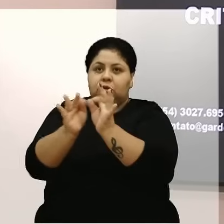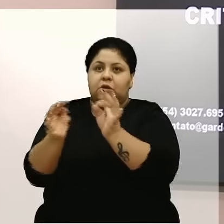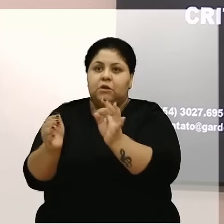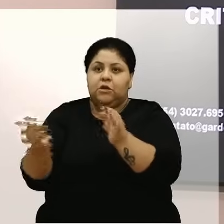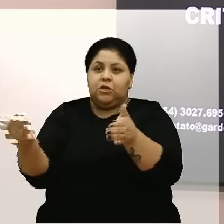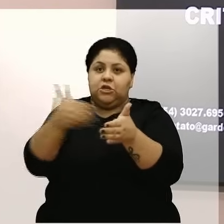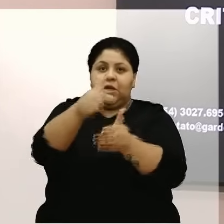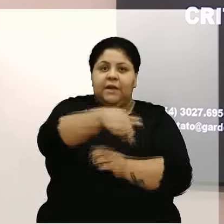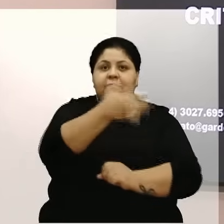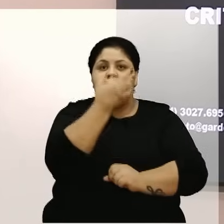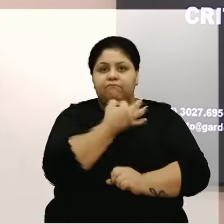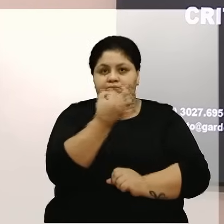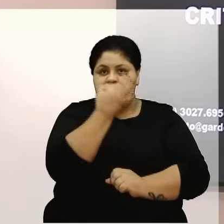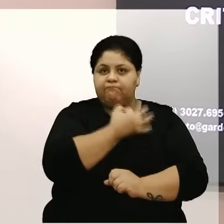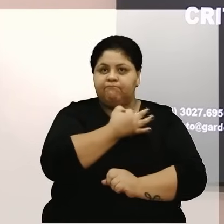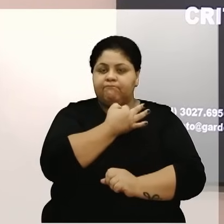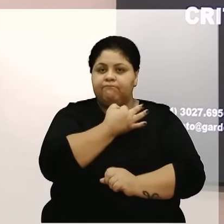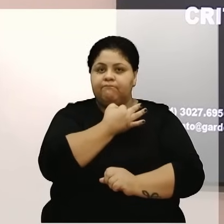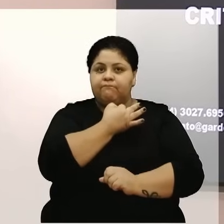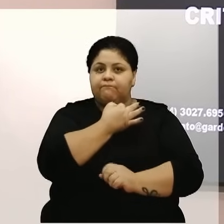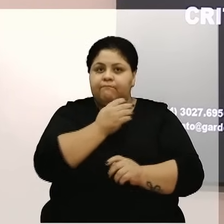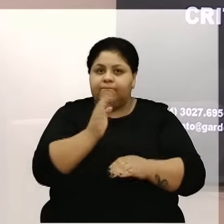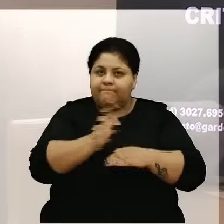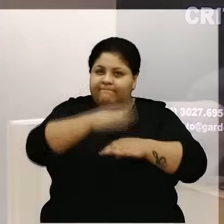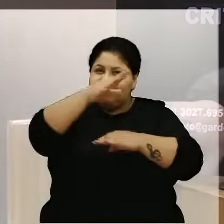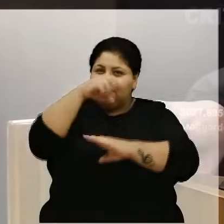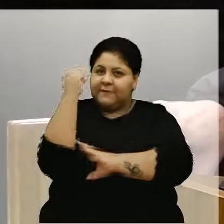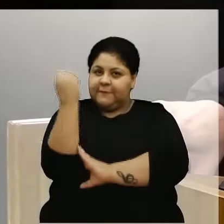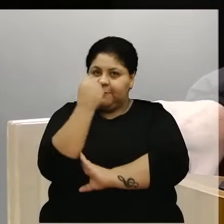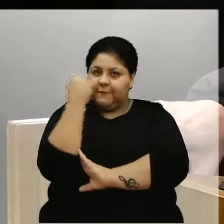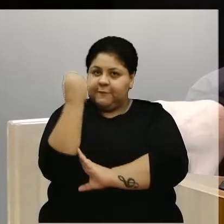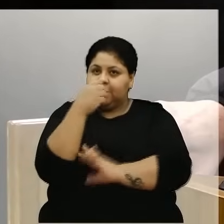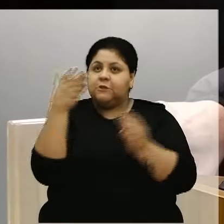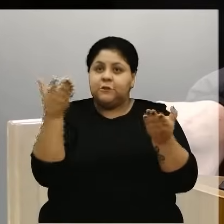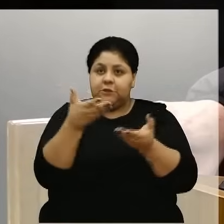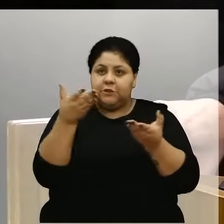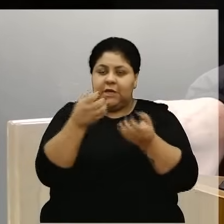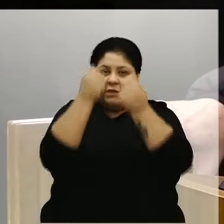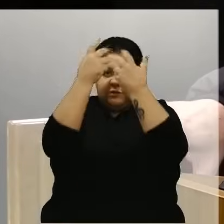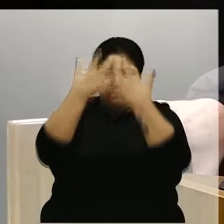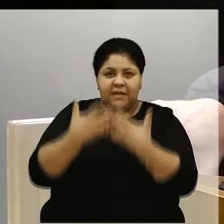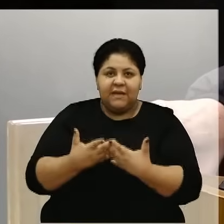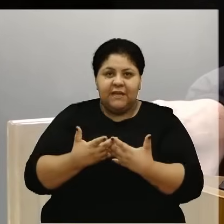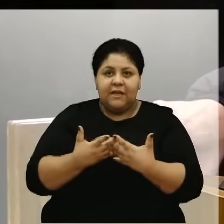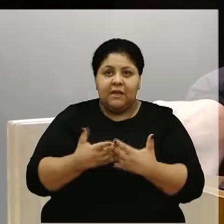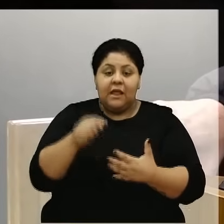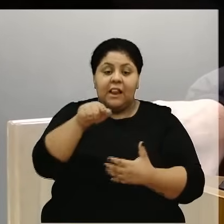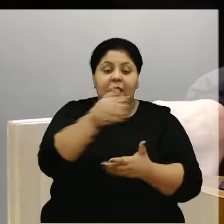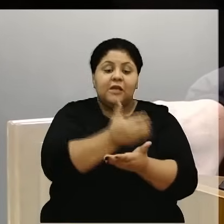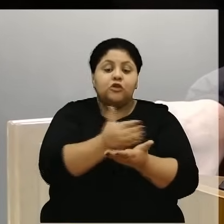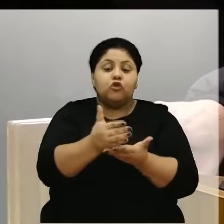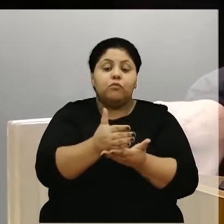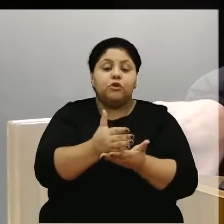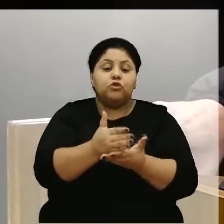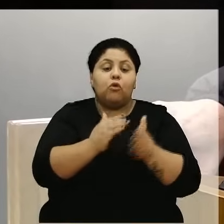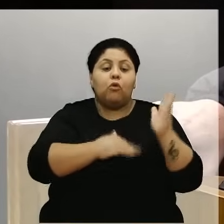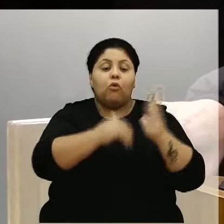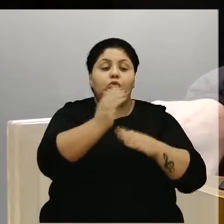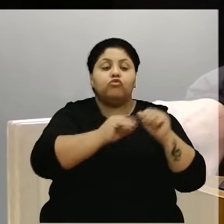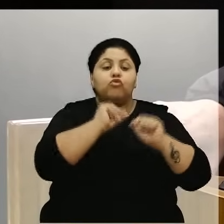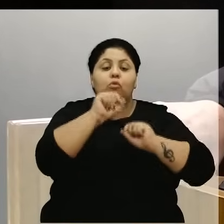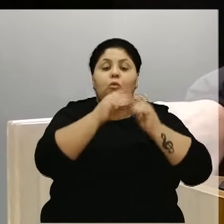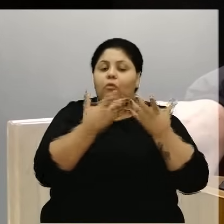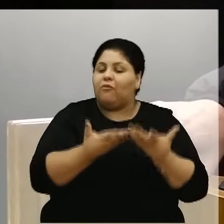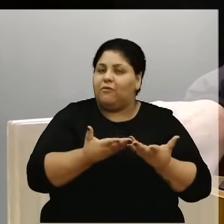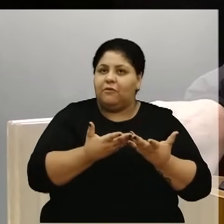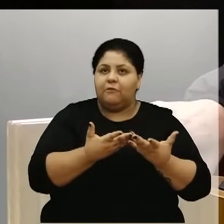Caxias, e eles foram até um pouquinho mais graves no que a gente já tinha apontado, e é ali que a gente começou a construir a solução do quê? Não é